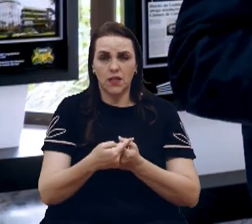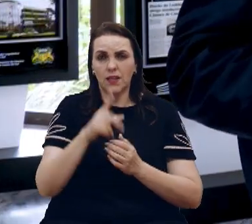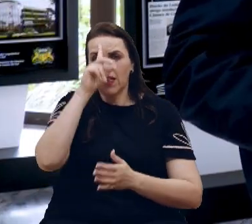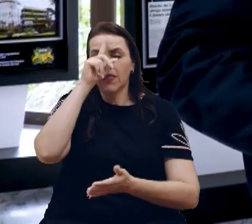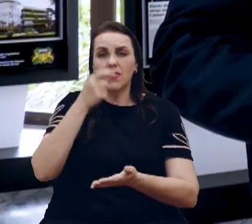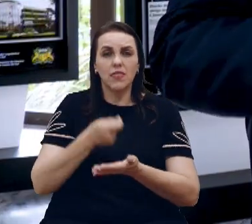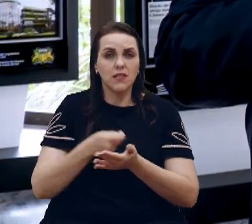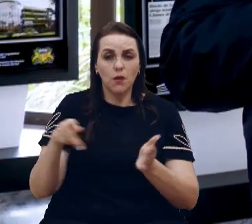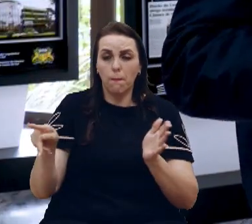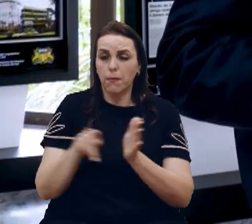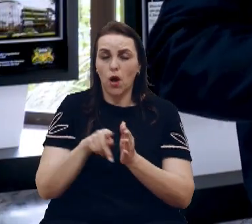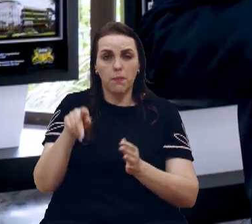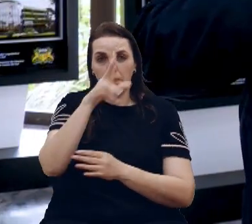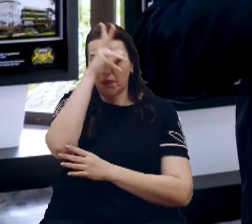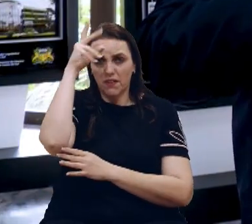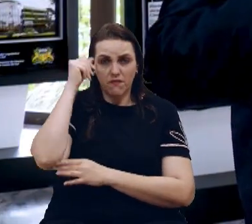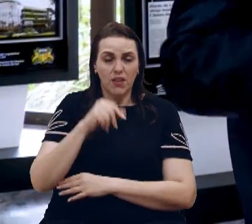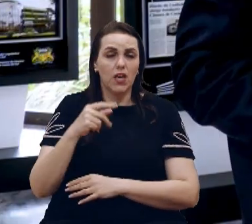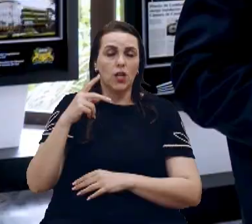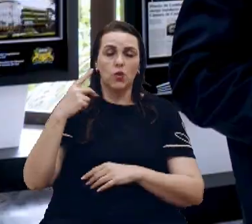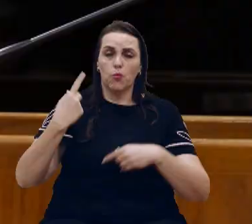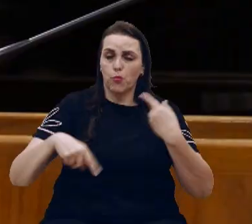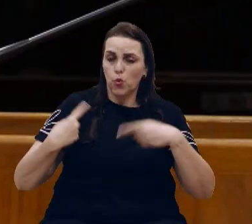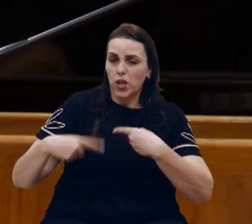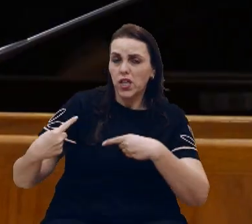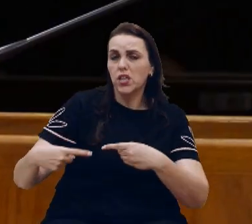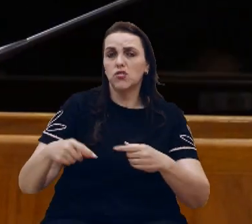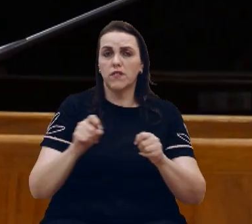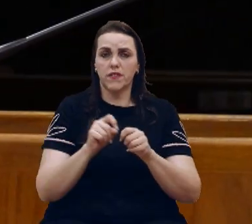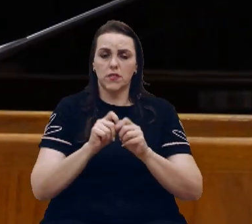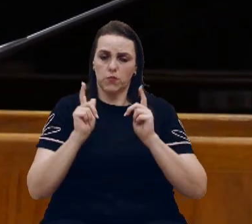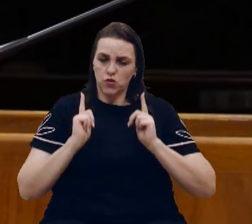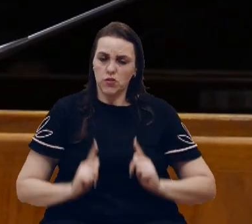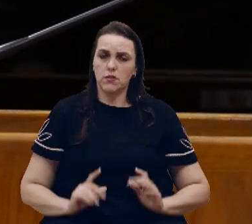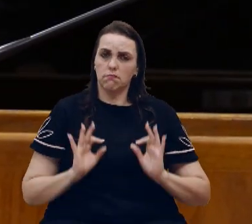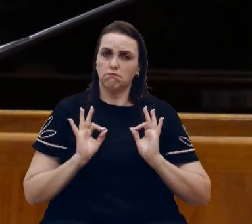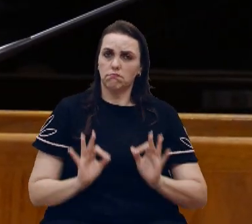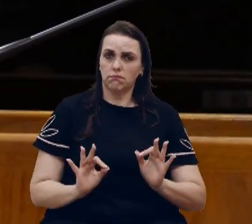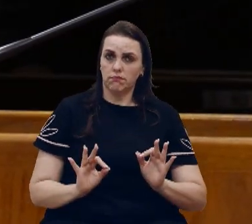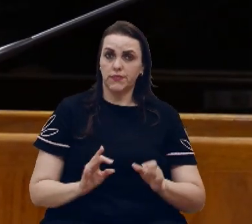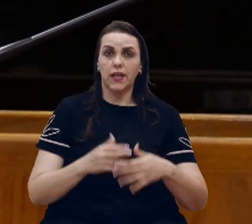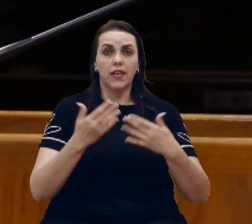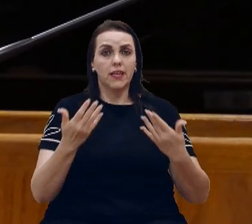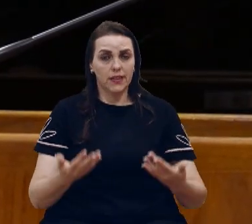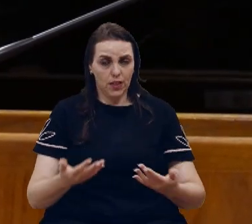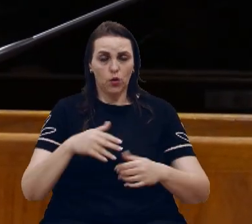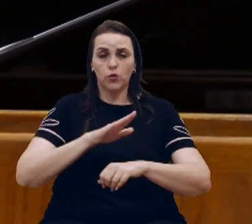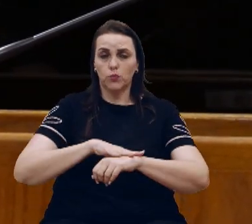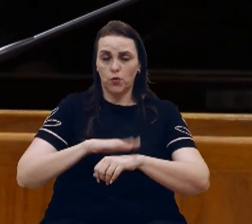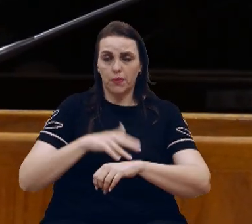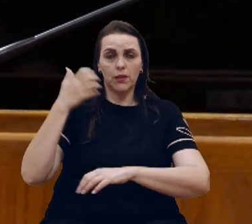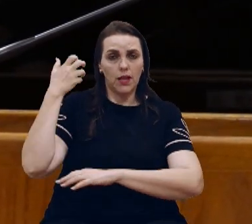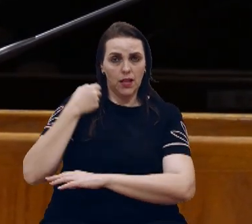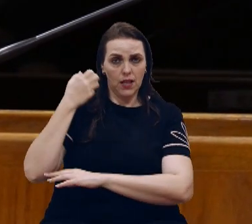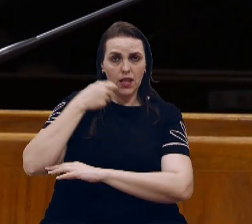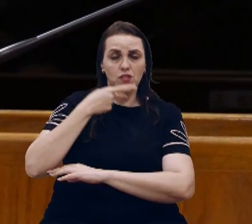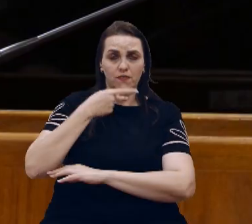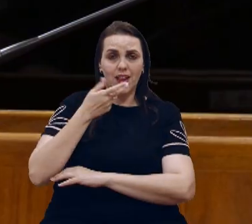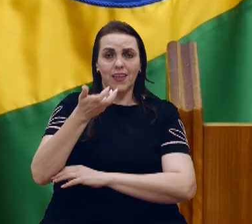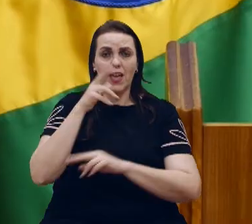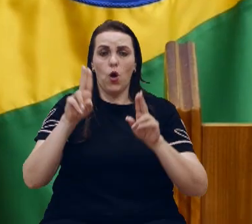do prefeito, a decisão política de fazer uma boa gestão. Então, quando ele fala que quer